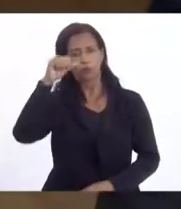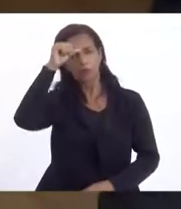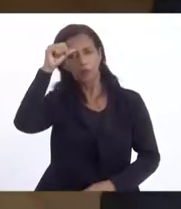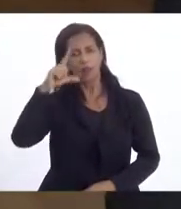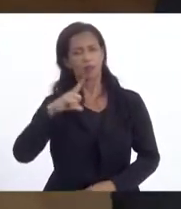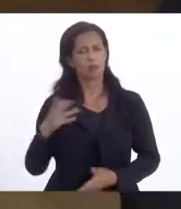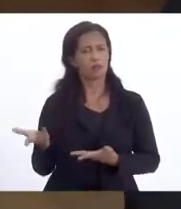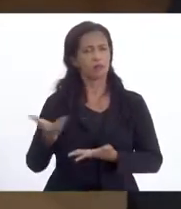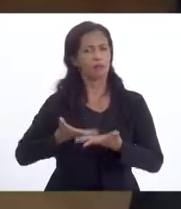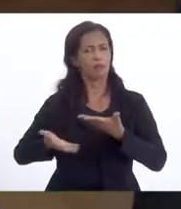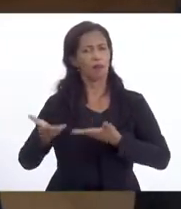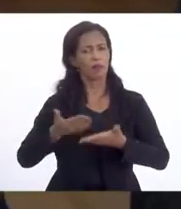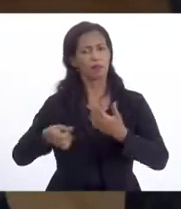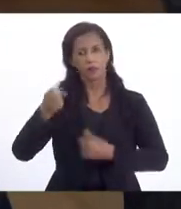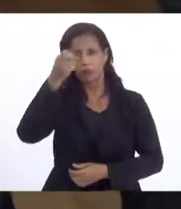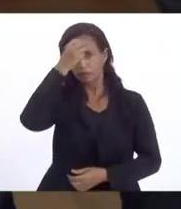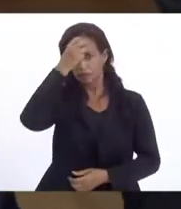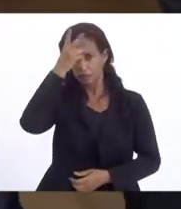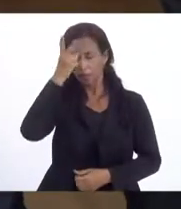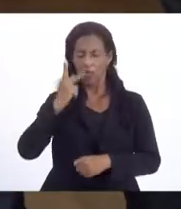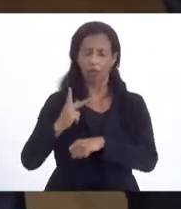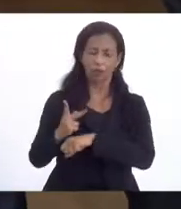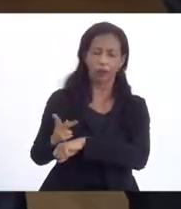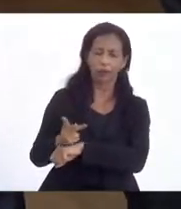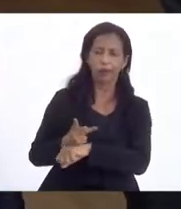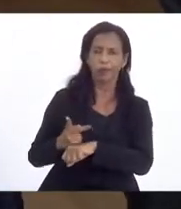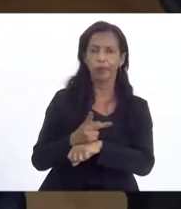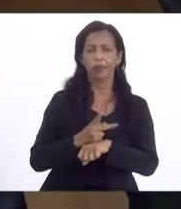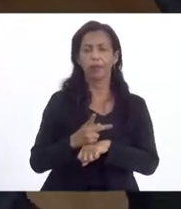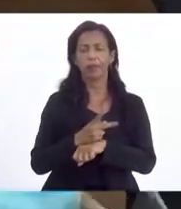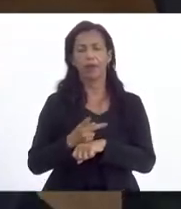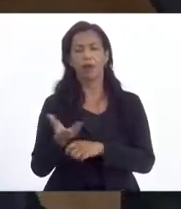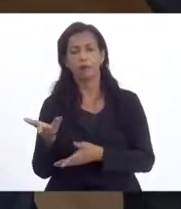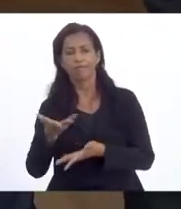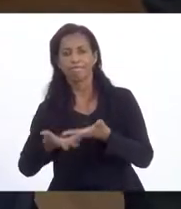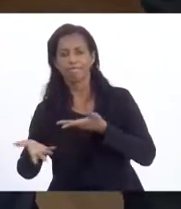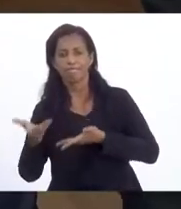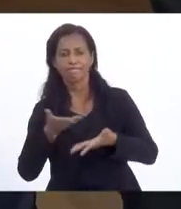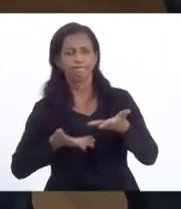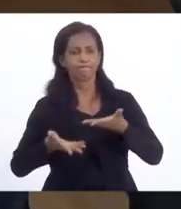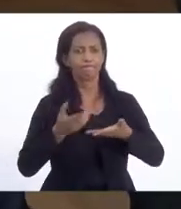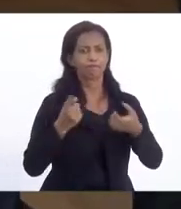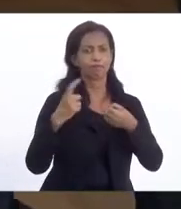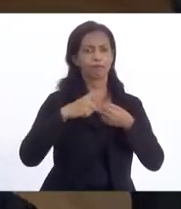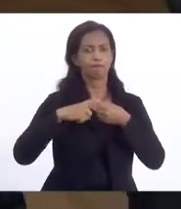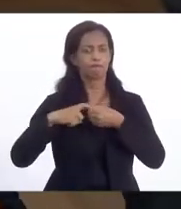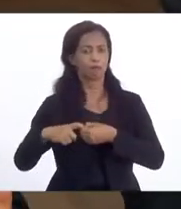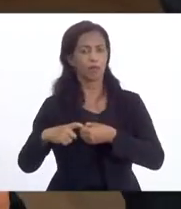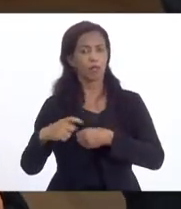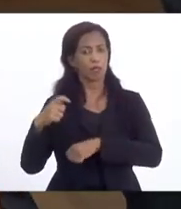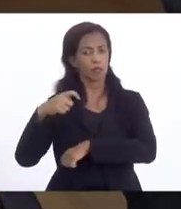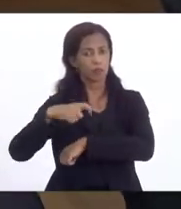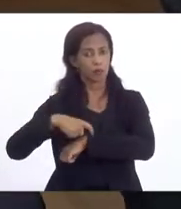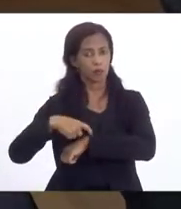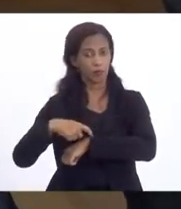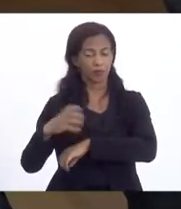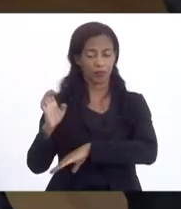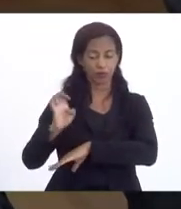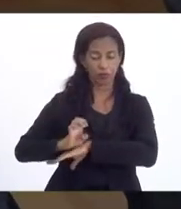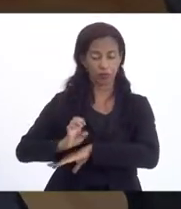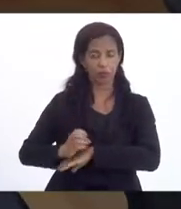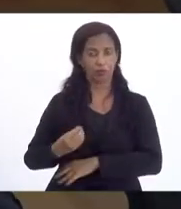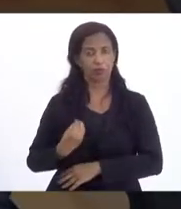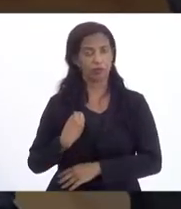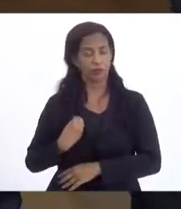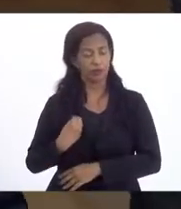sido parceiro dos prefeitos, tem buscado parceria e consolidar. Nesse momento que o Estado vive, o